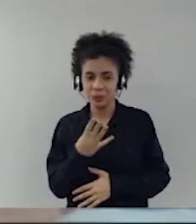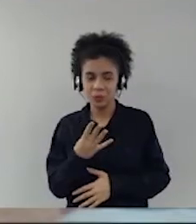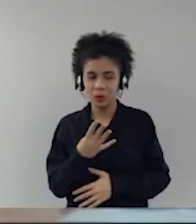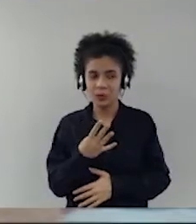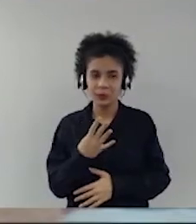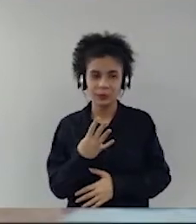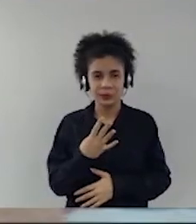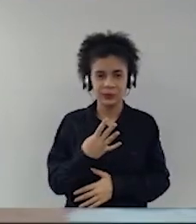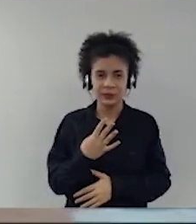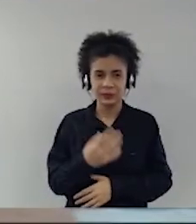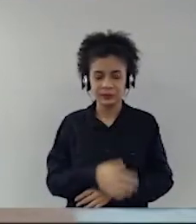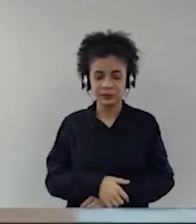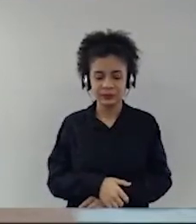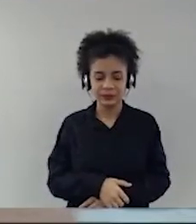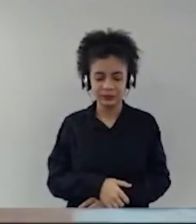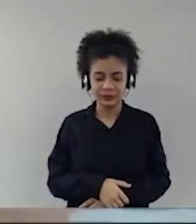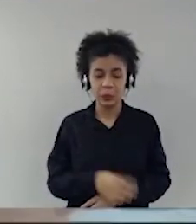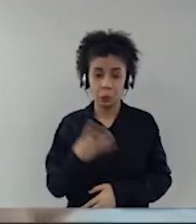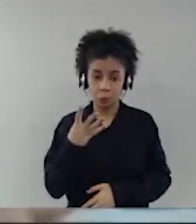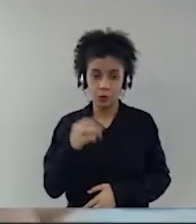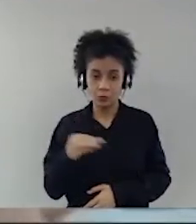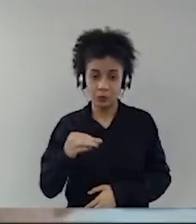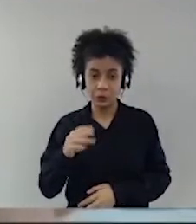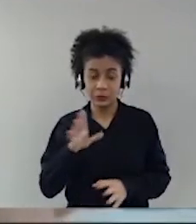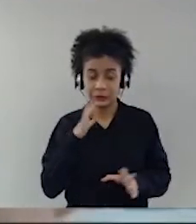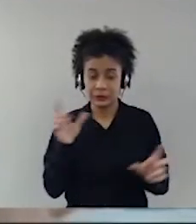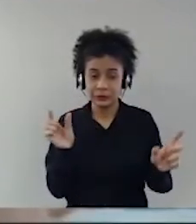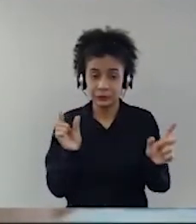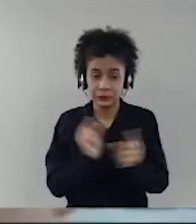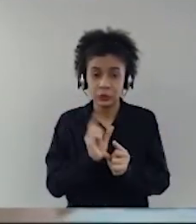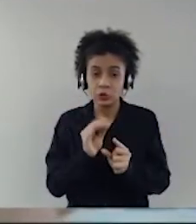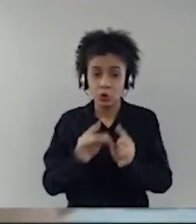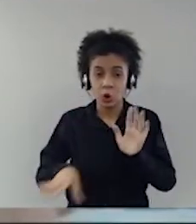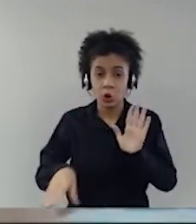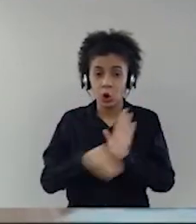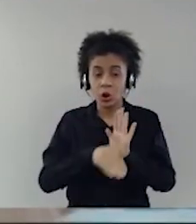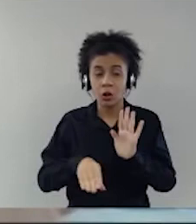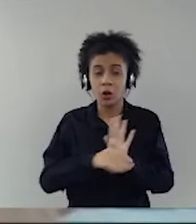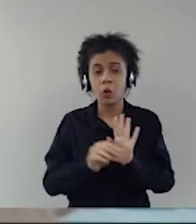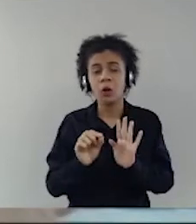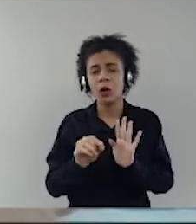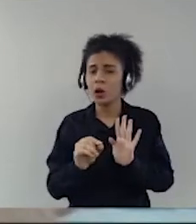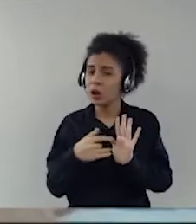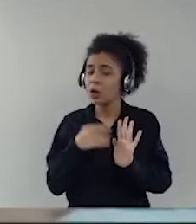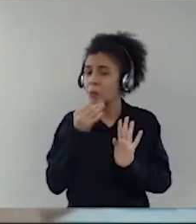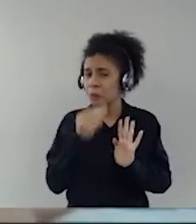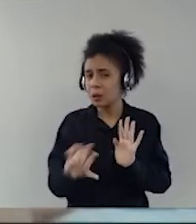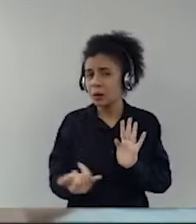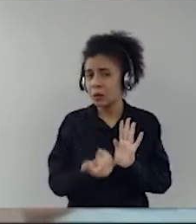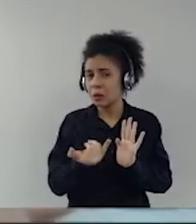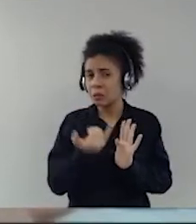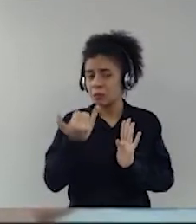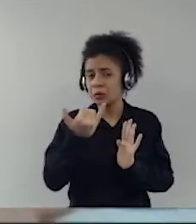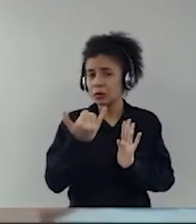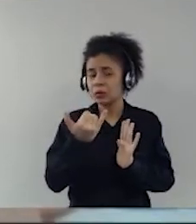4? 4, né? Eu vou só colocar algumas questões que eu acho que é importante,